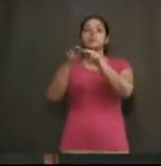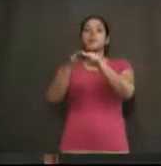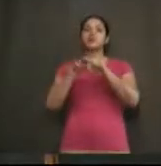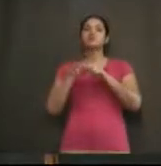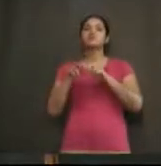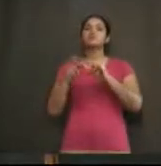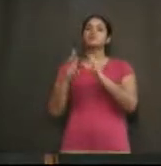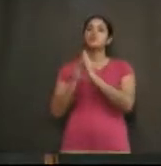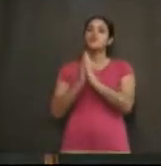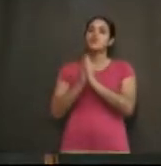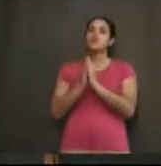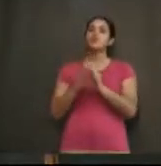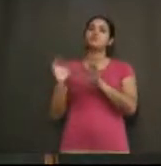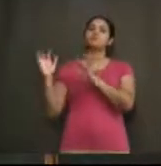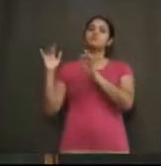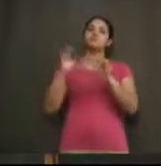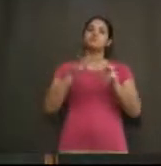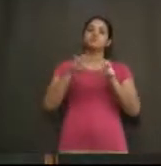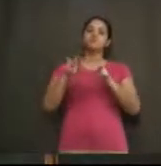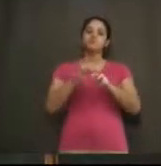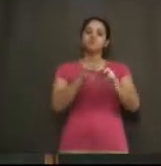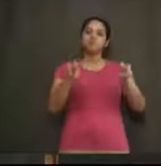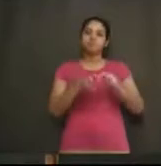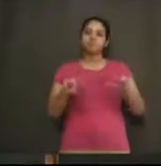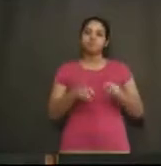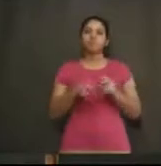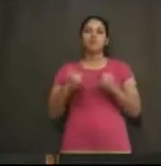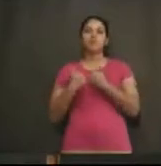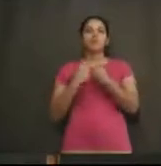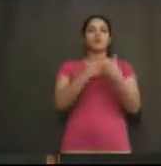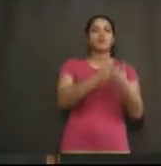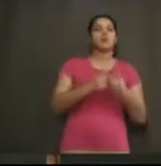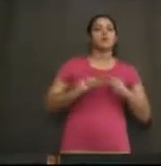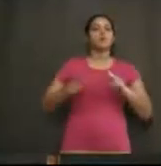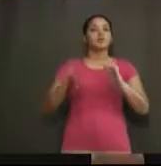plateia para acompanharem a continuidade da programação.